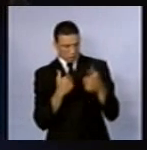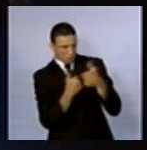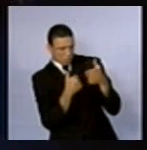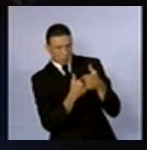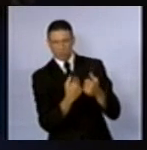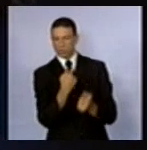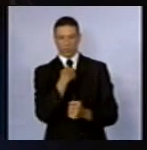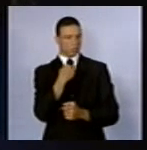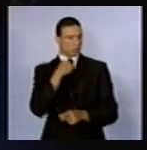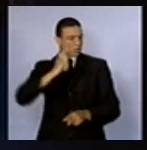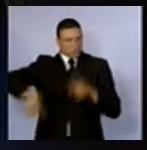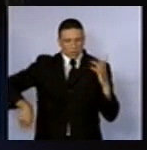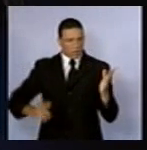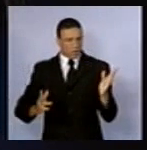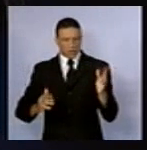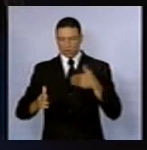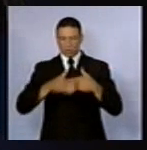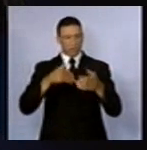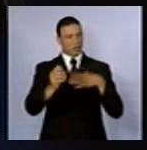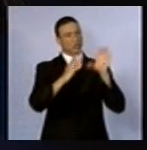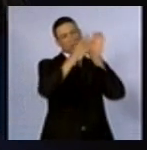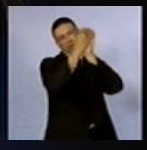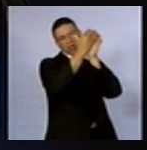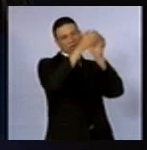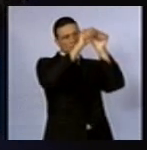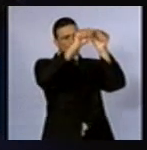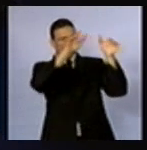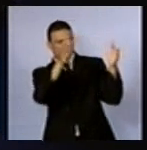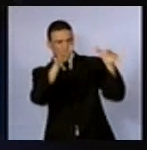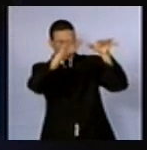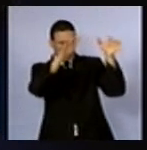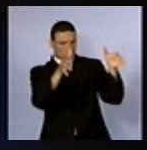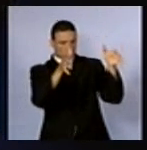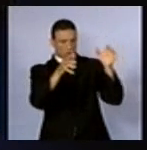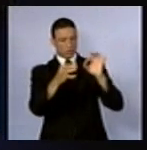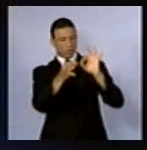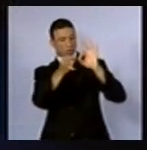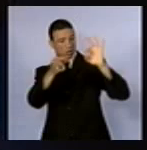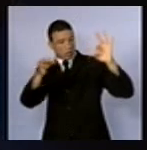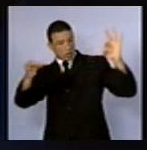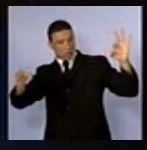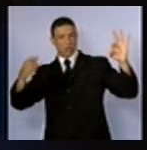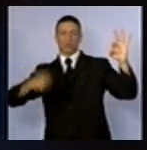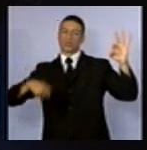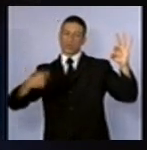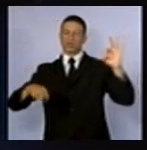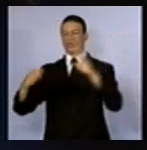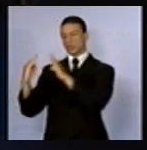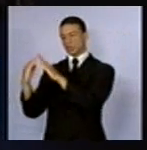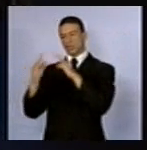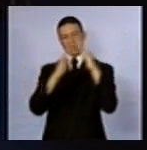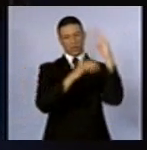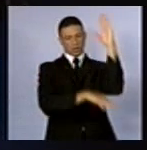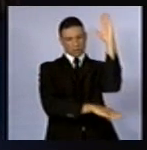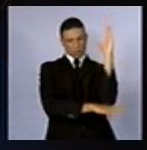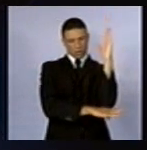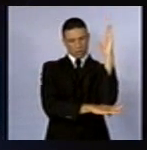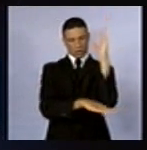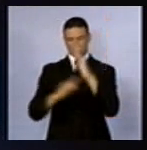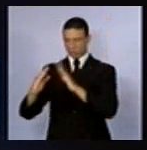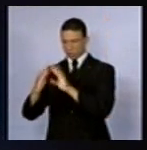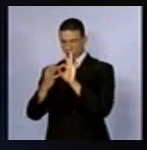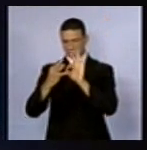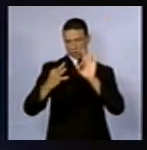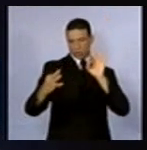transmissão quanto de distribuição Elas têm que guardar uma determinada distância as linhas de distribuição uma distância